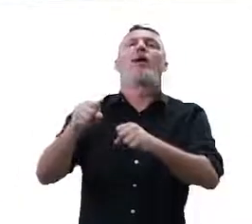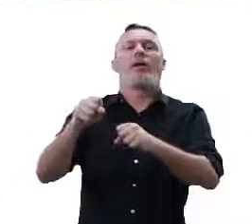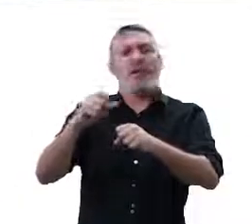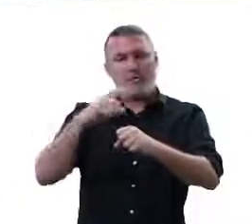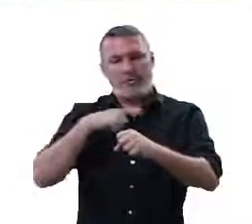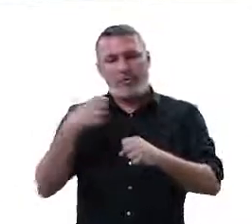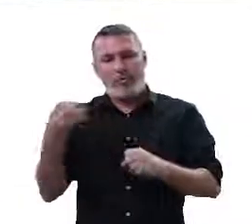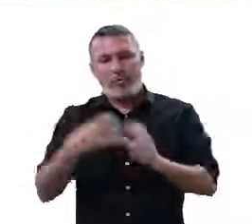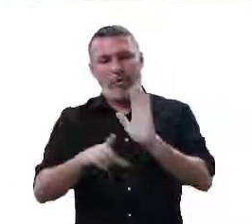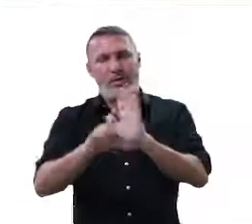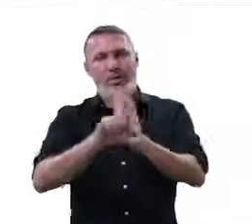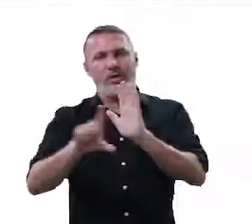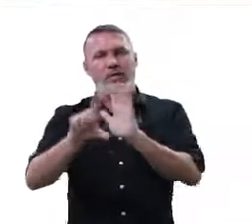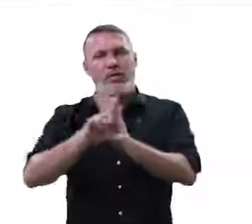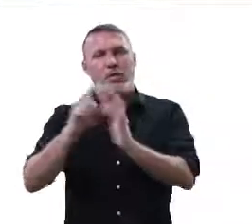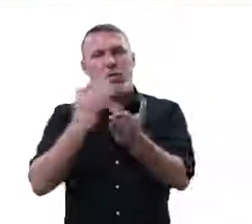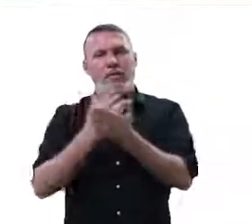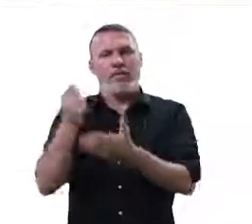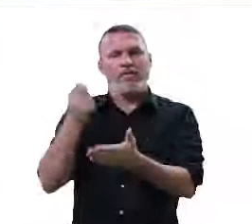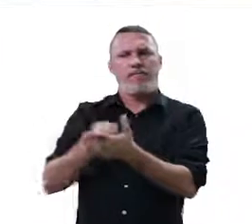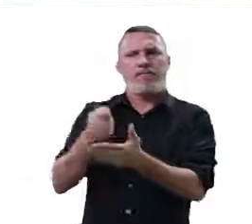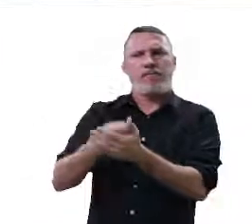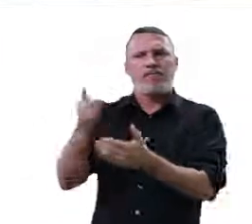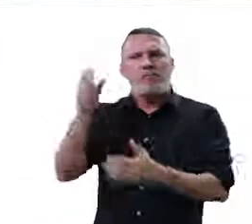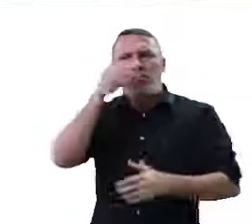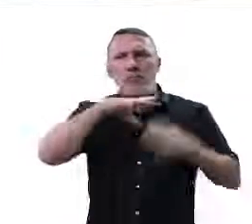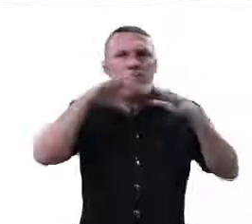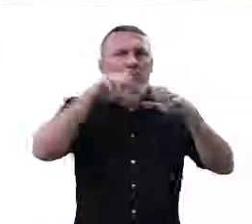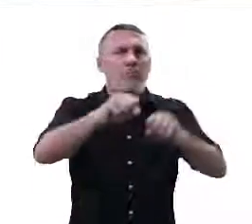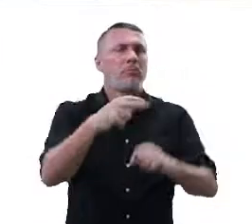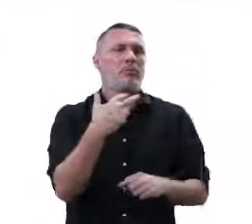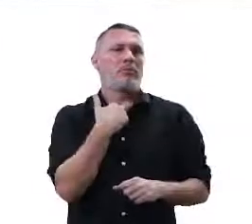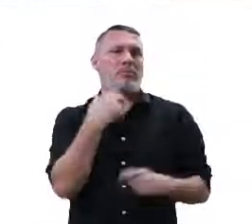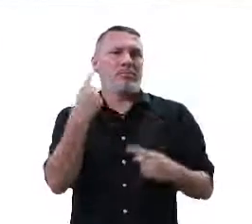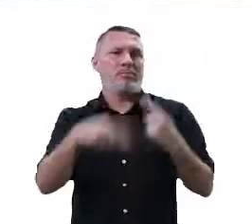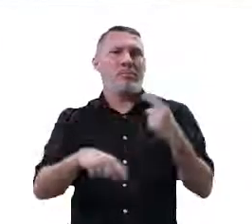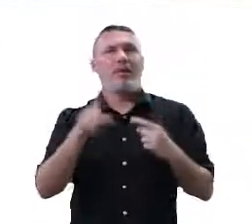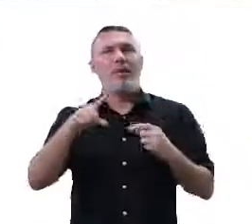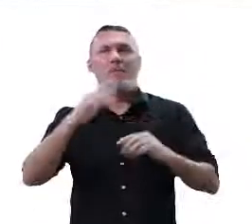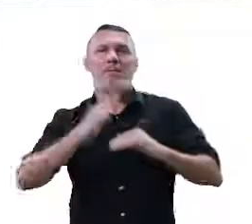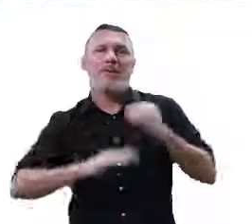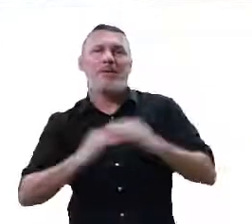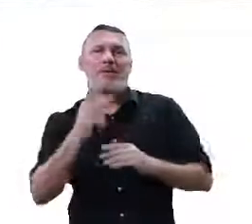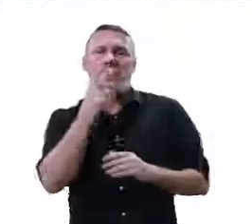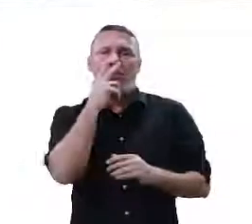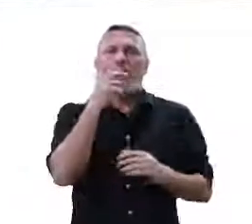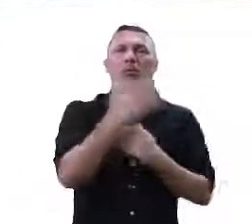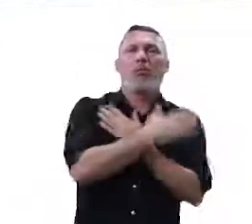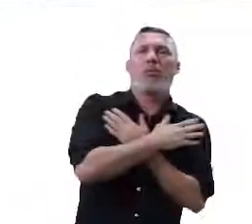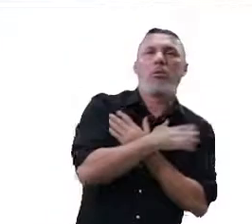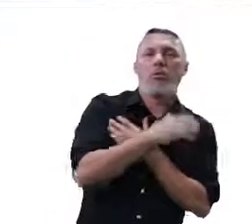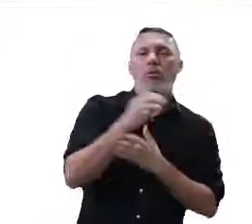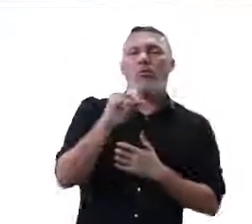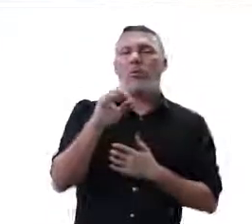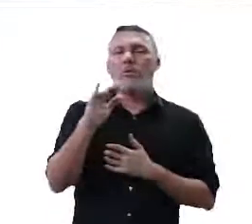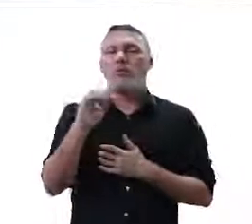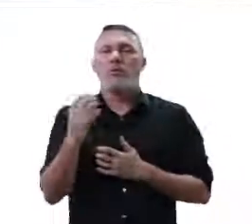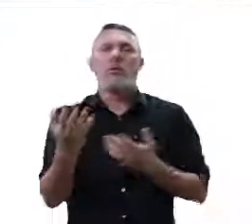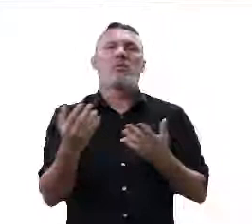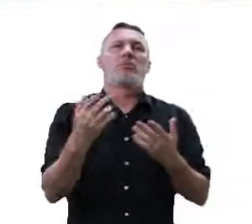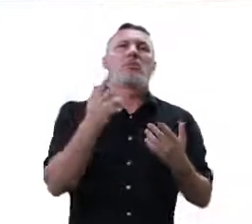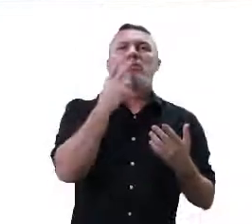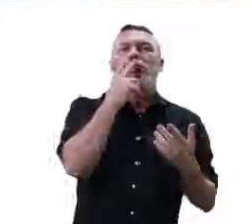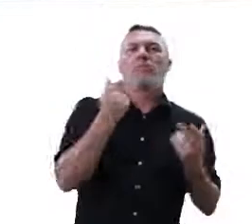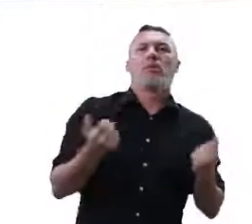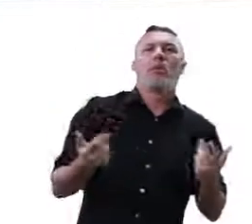tem a aplicação de leis que condenam, né, o que eles chamam de prática do ócio,